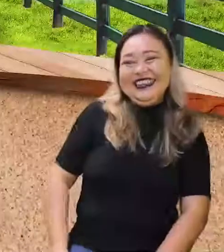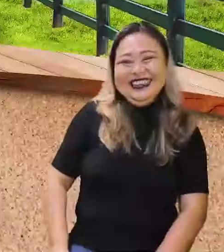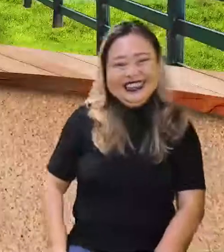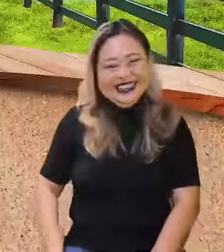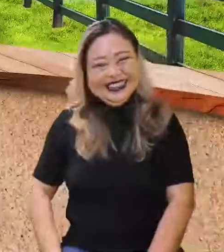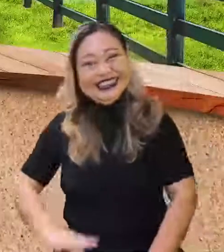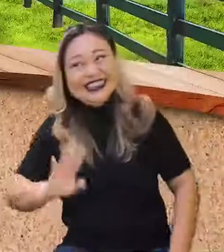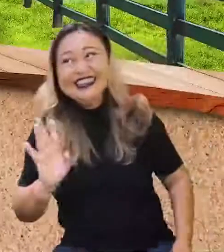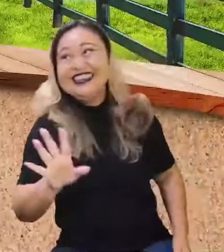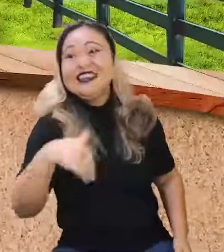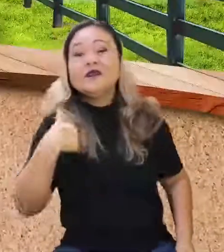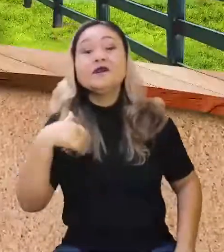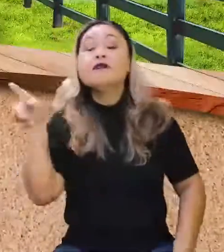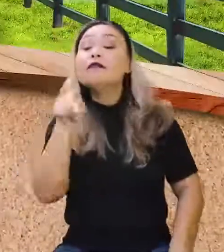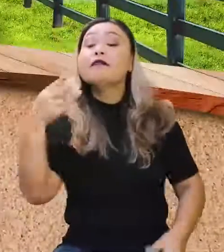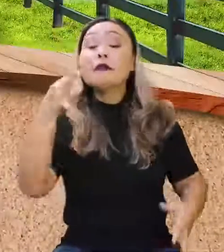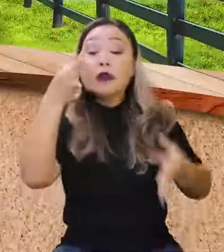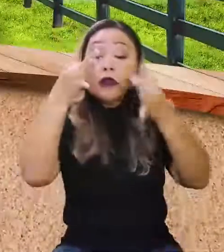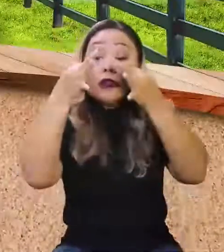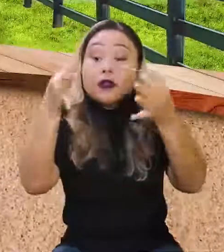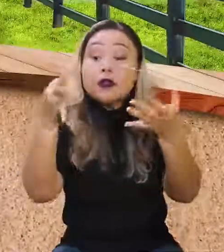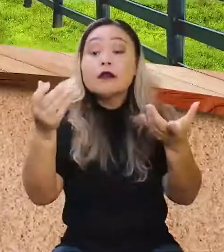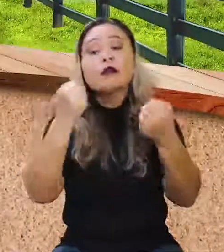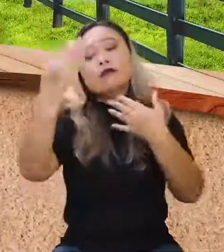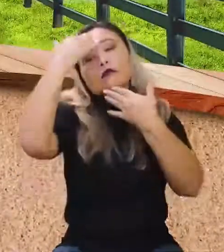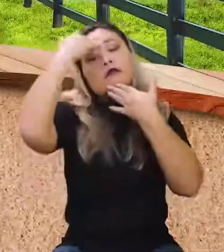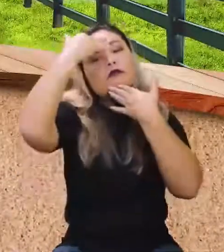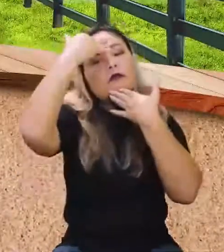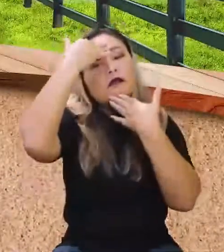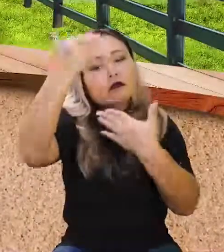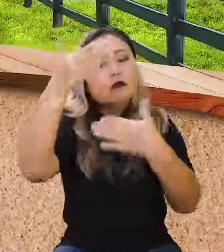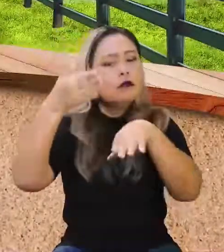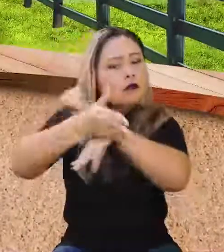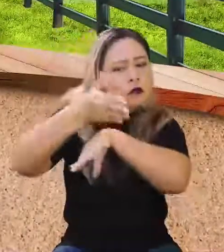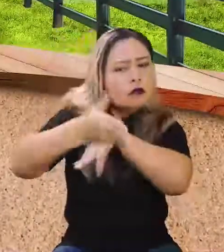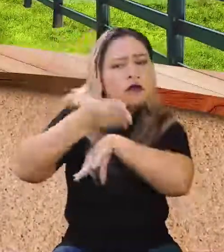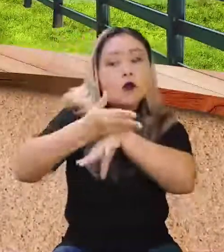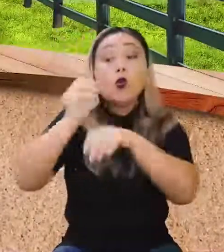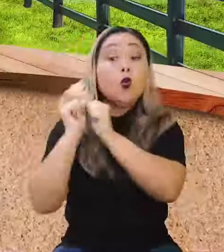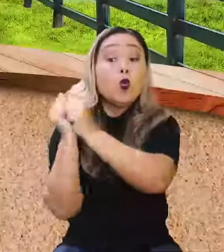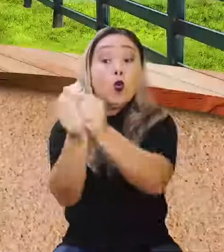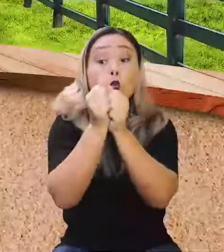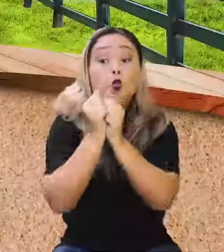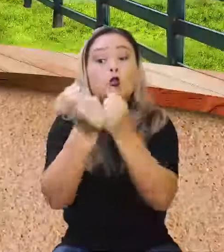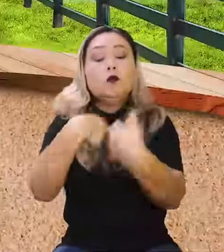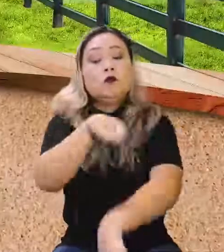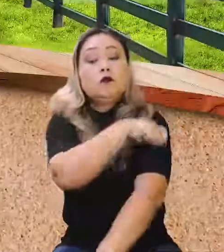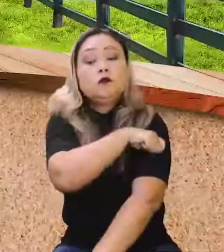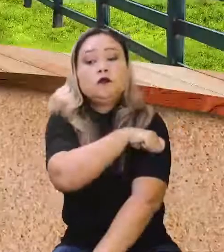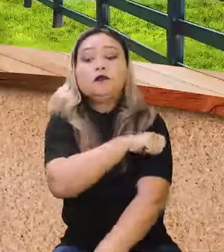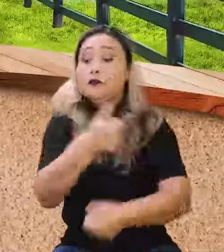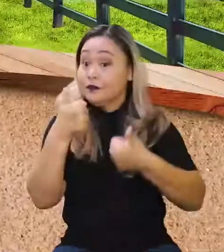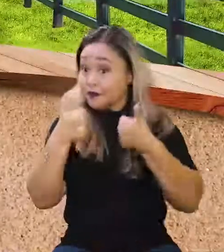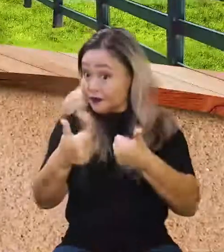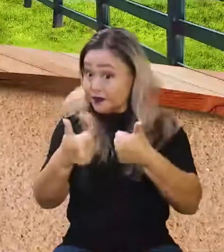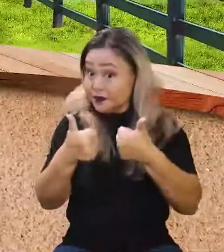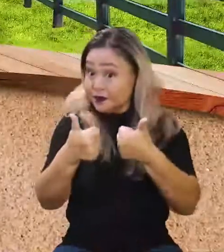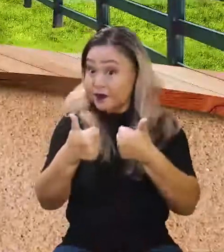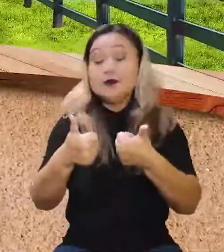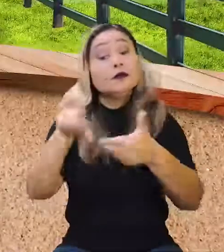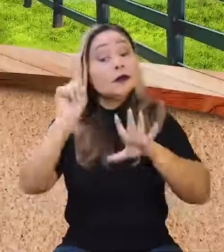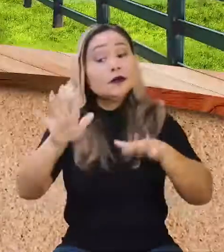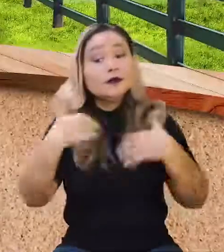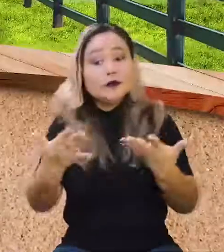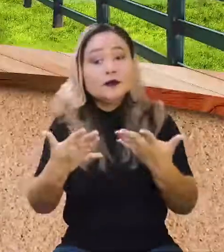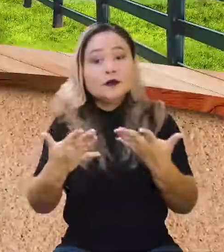Oh! Professor presencial, muito obrigado pela sua participação aí junto com nossos estudantes, viu? Uma